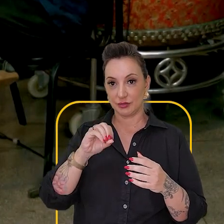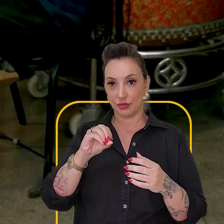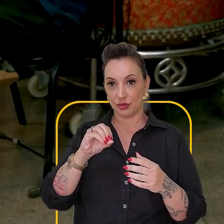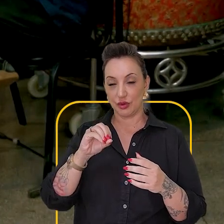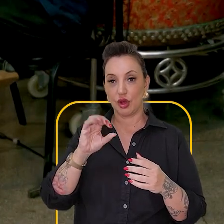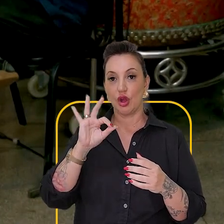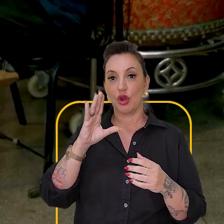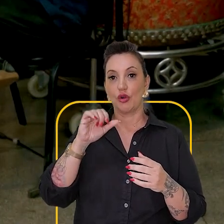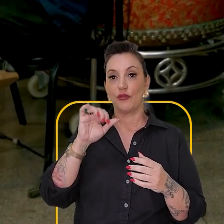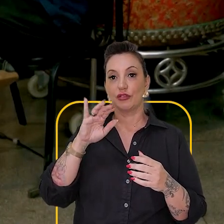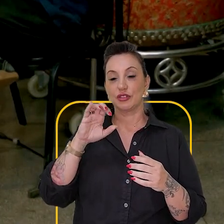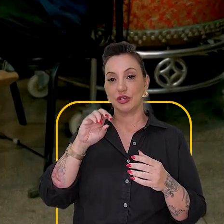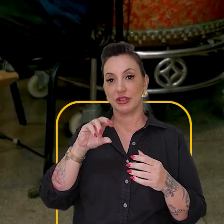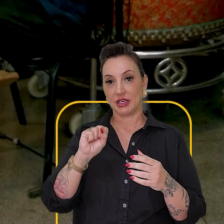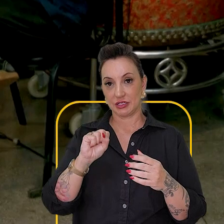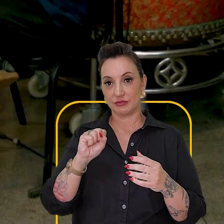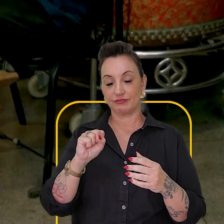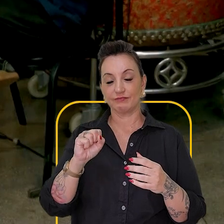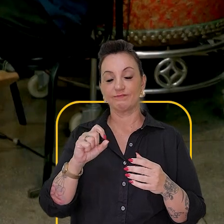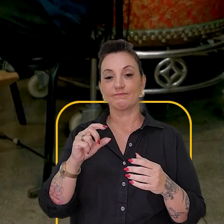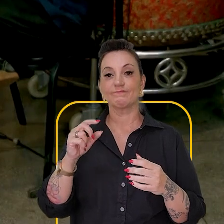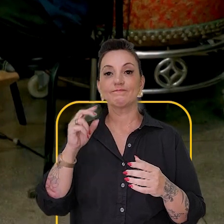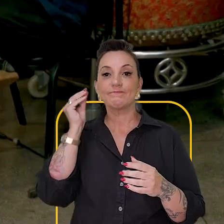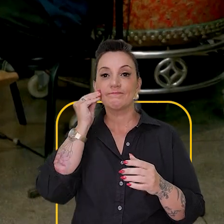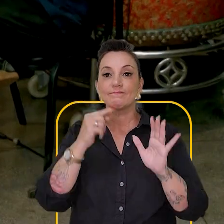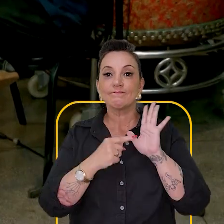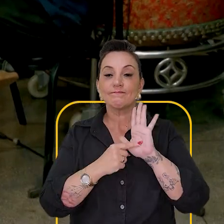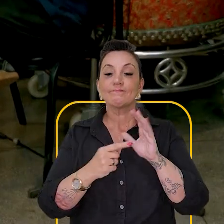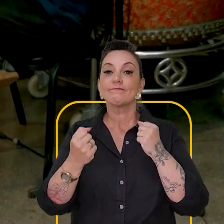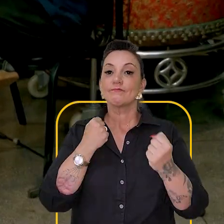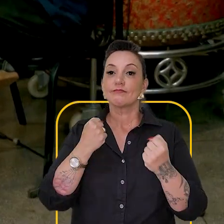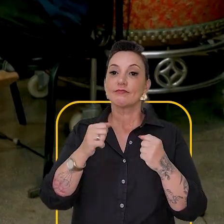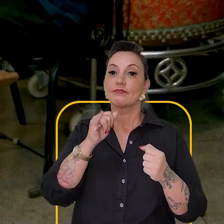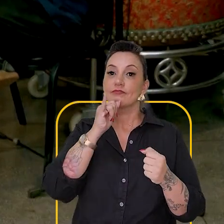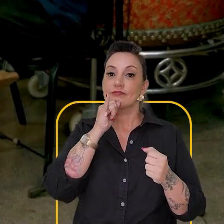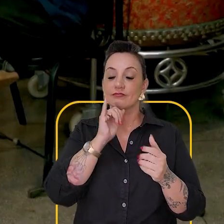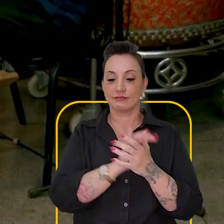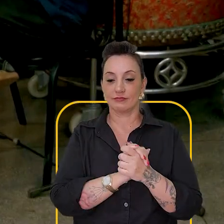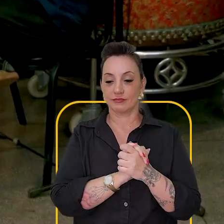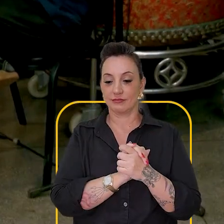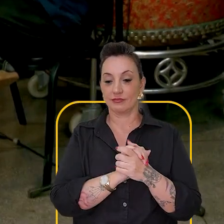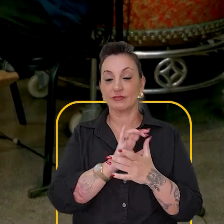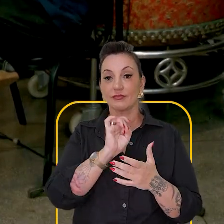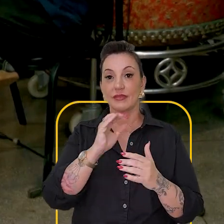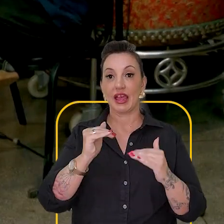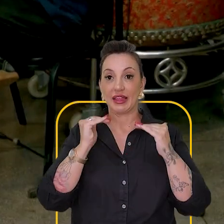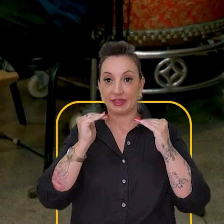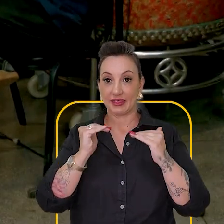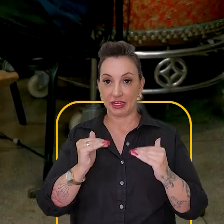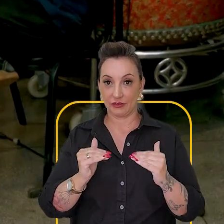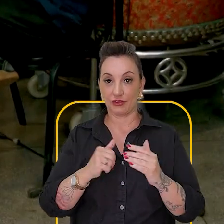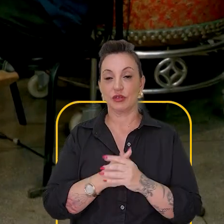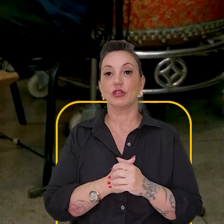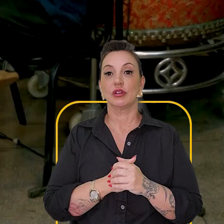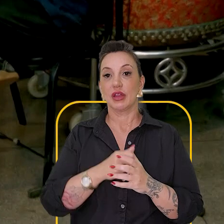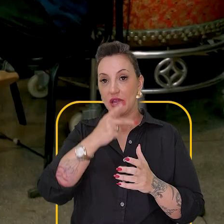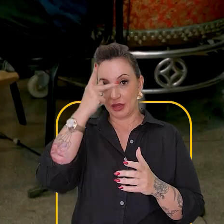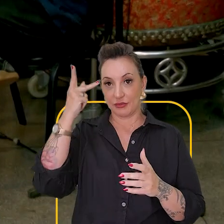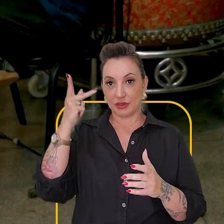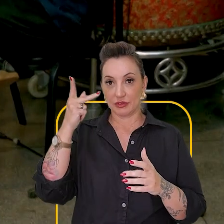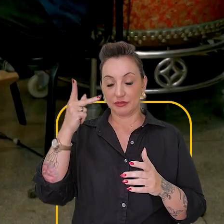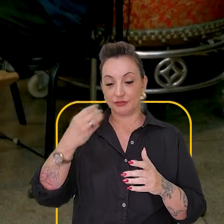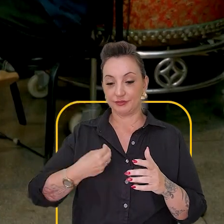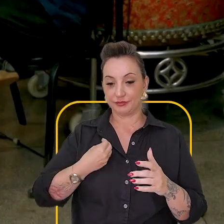eu procuro transmitir isso na minha na minha academia por exemplo em cada nível que a que a